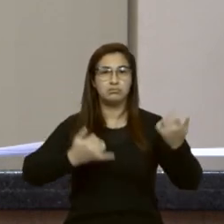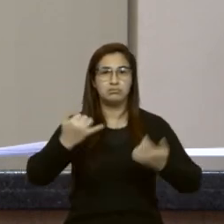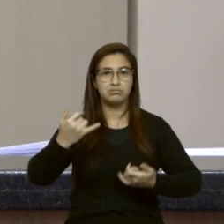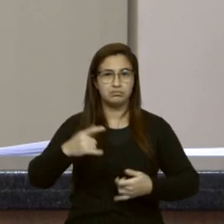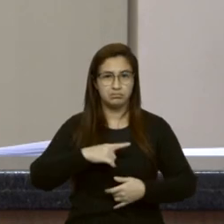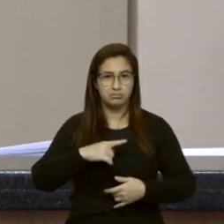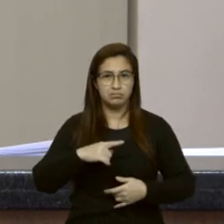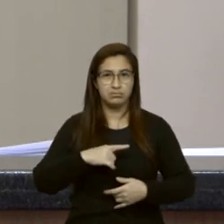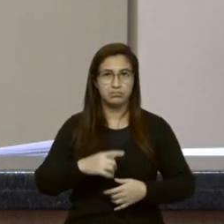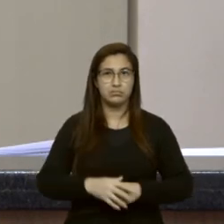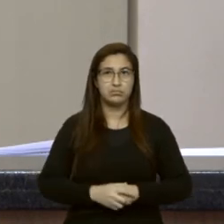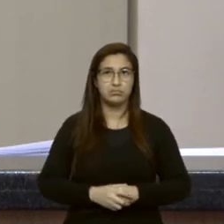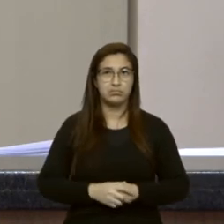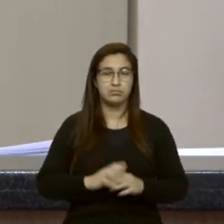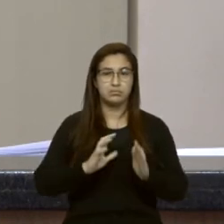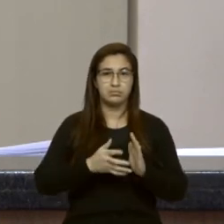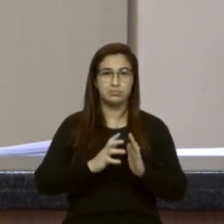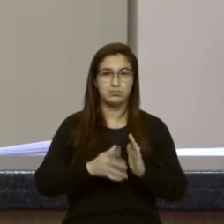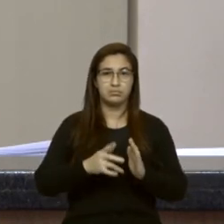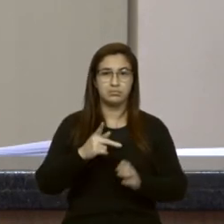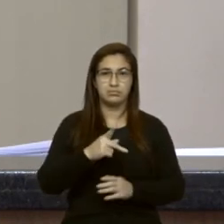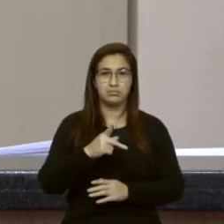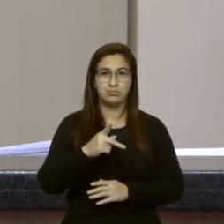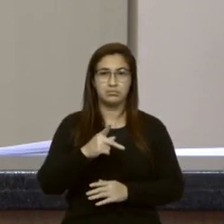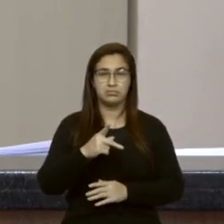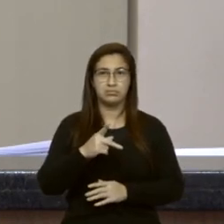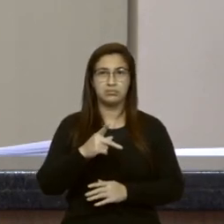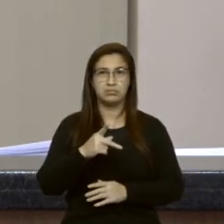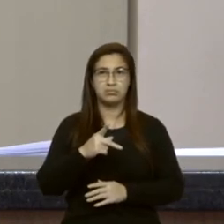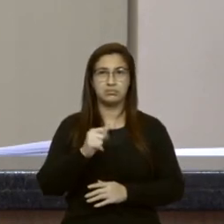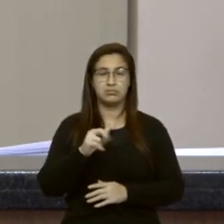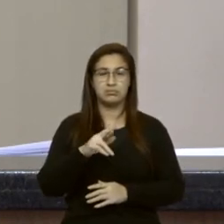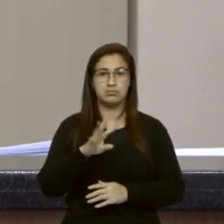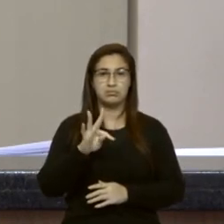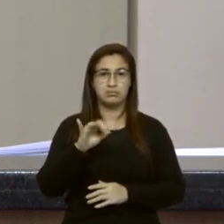do horário dos partidos políticos.